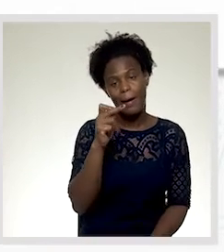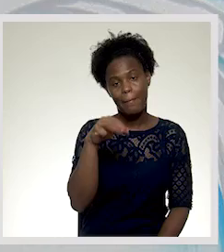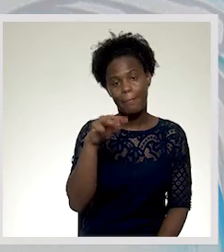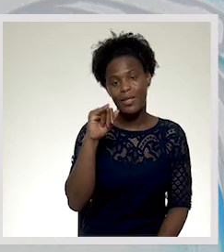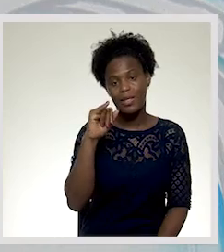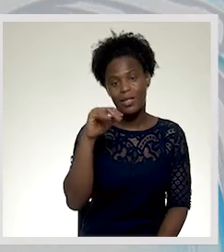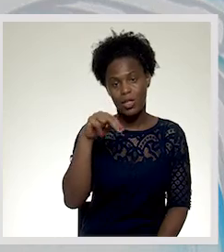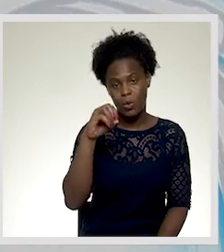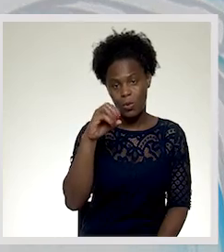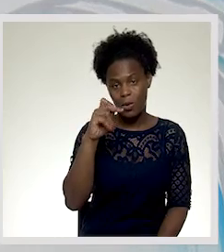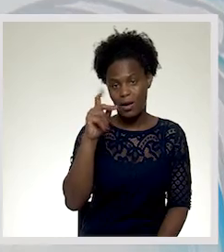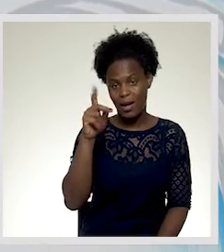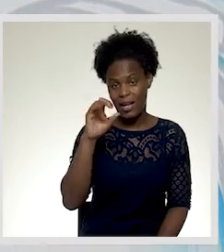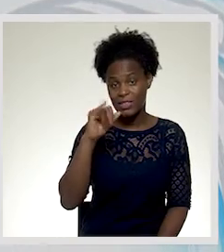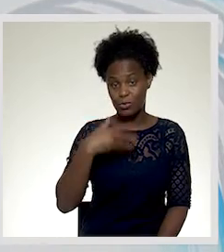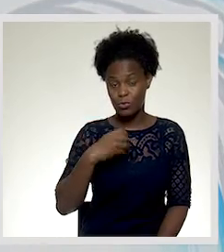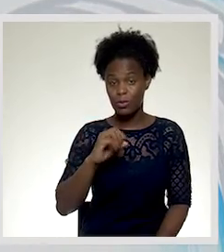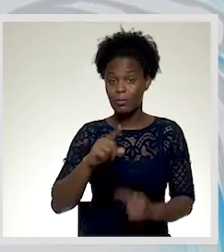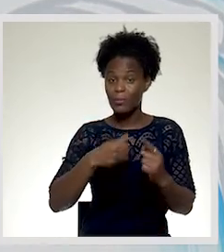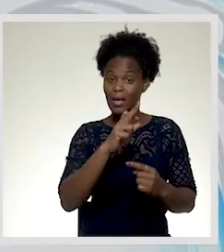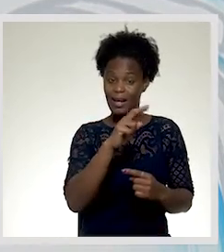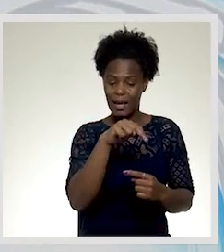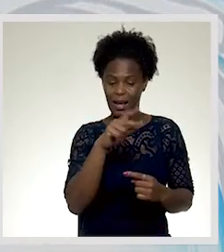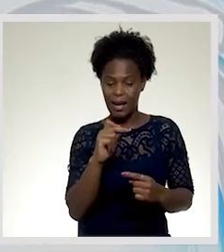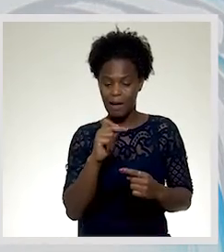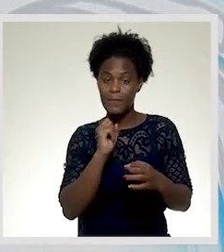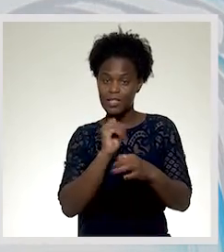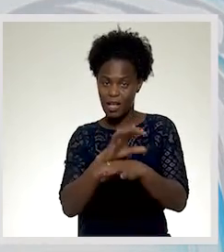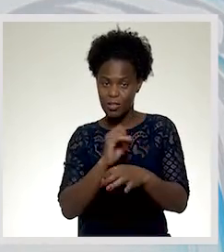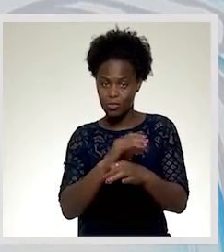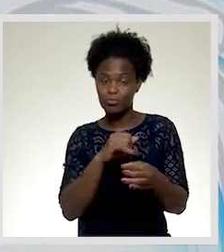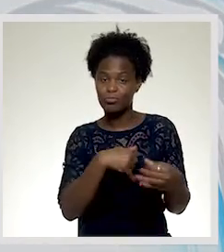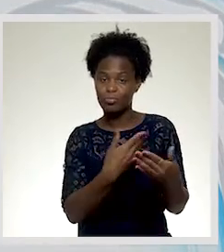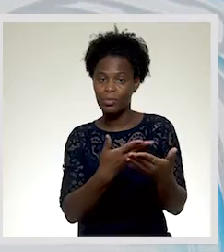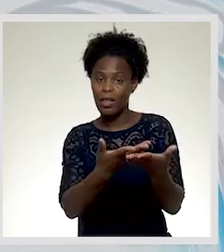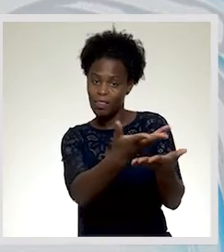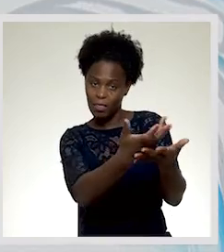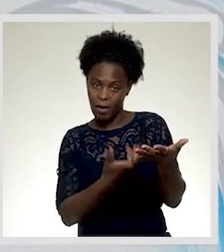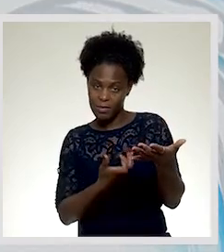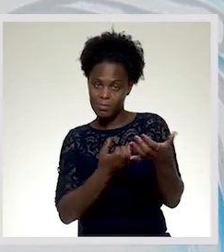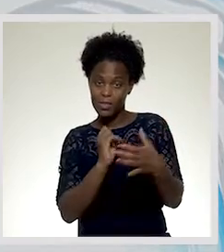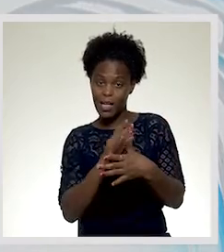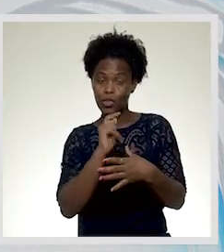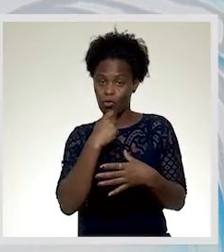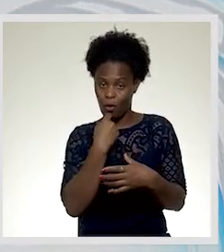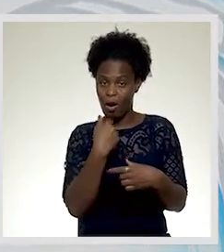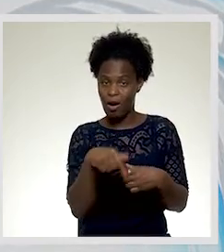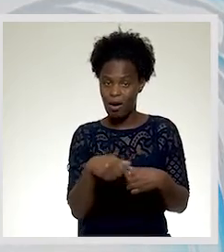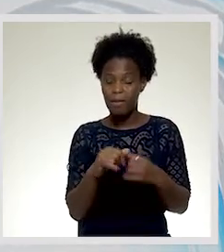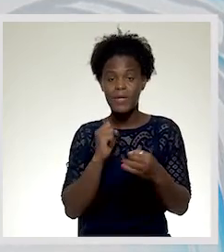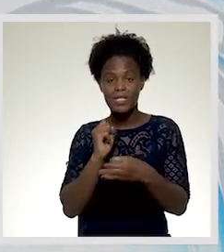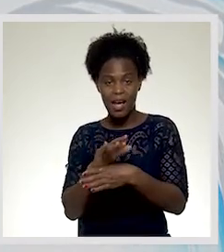seja, esses tipos de DNA, depois do RNA mensageiro trazer a mensagem